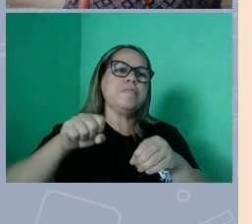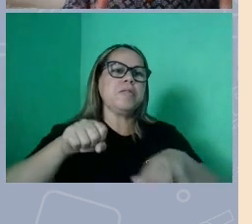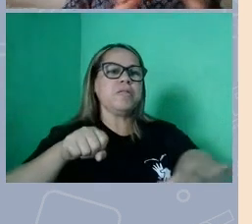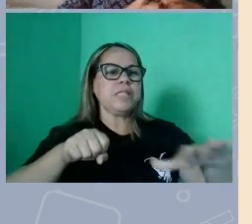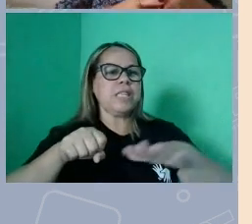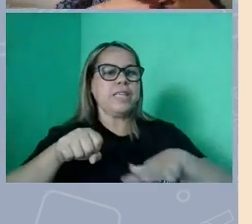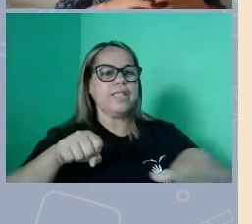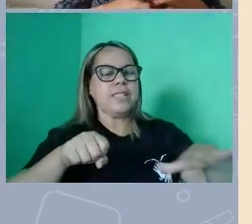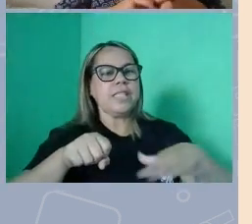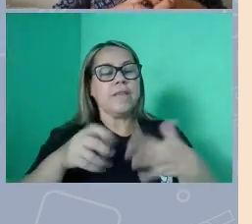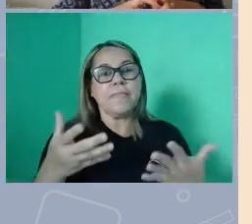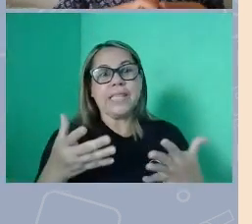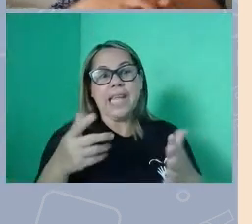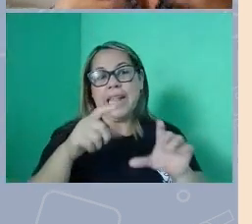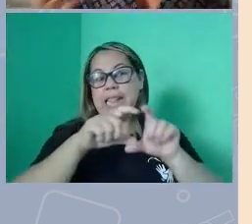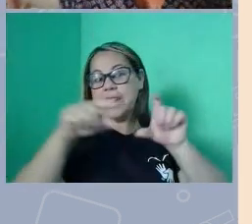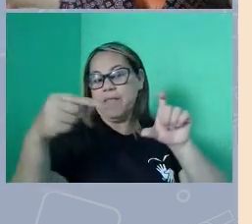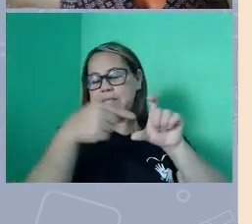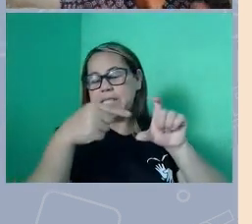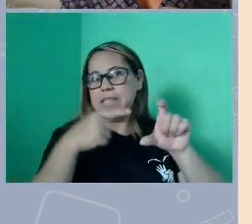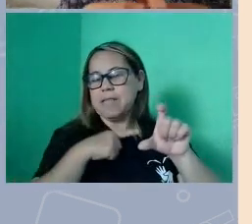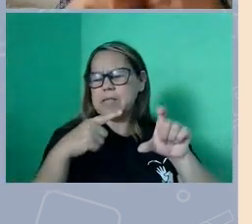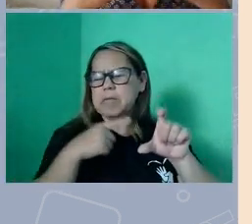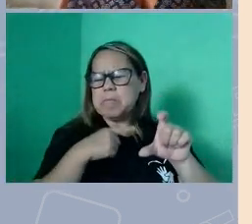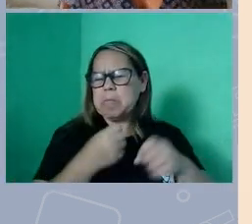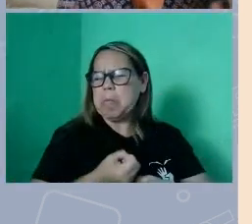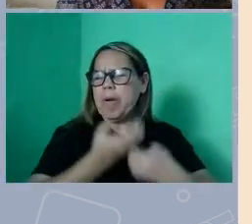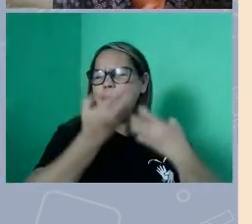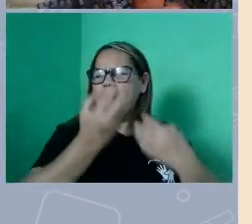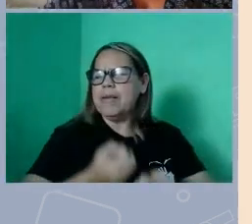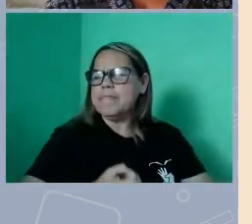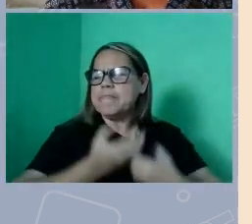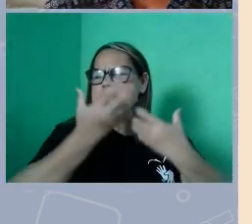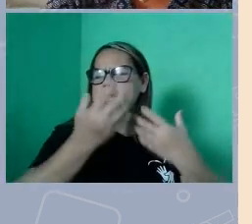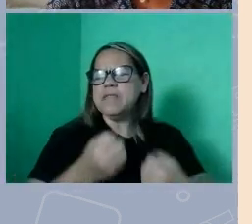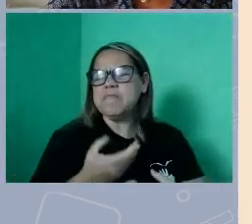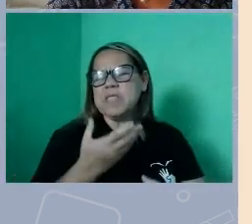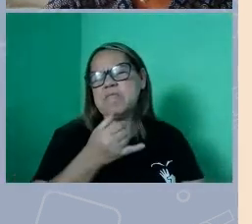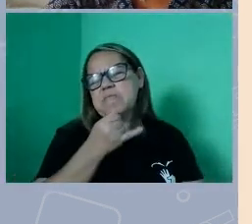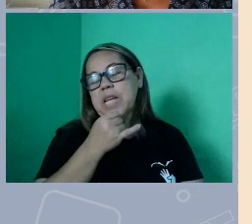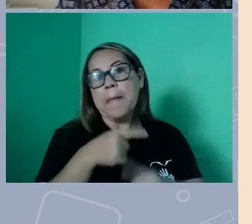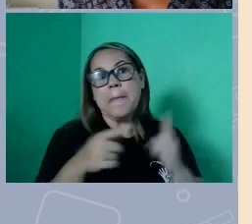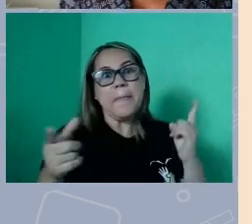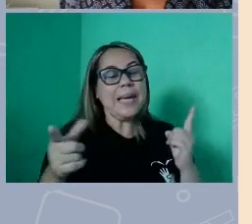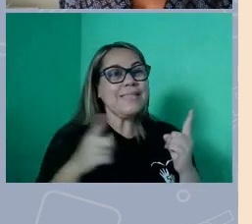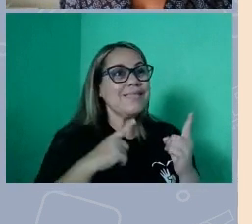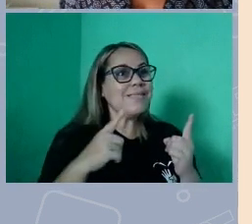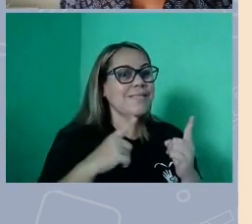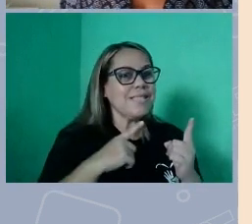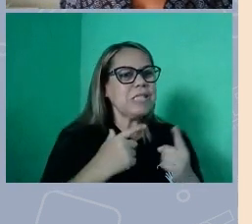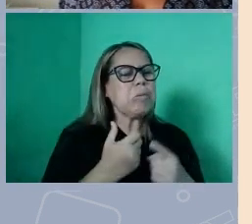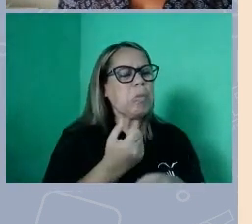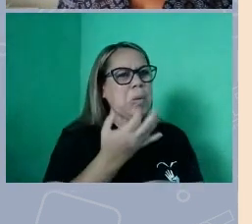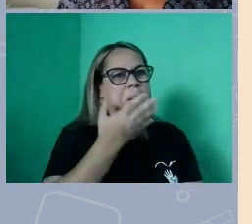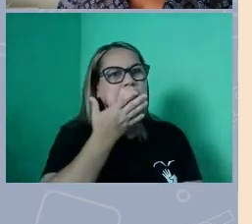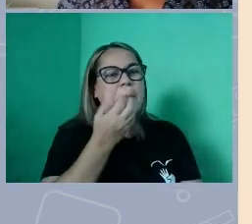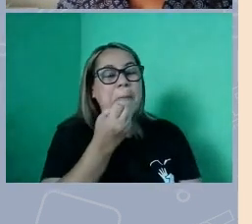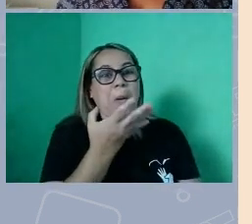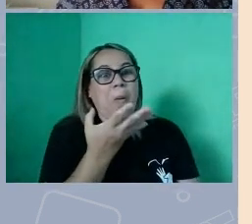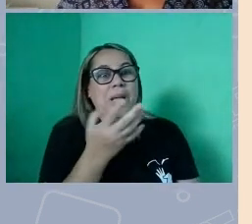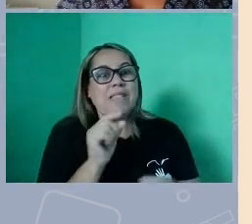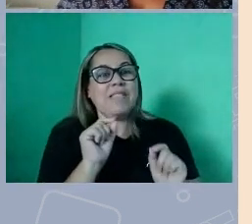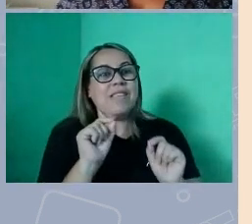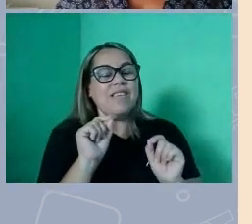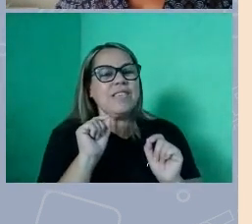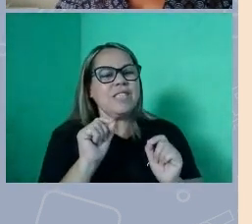trecho tem uma riqueza além de poética além de melódica mas uma riqueza muito grande no sentido de trazer para a gente